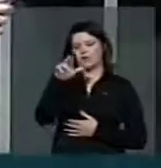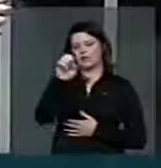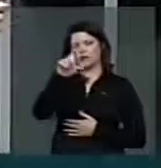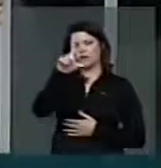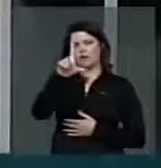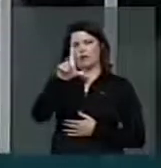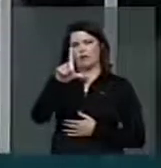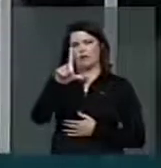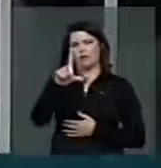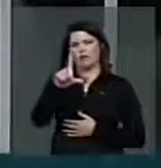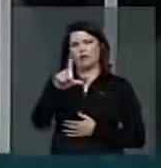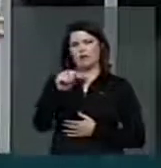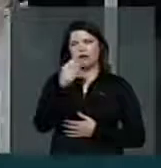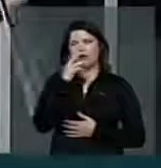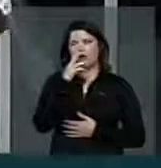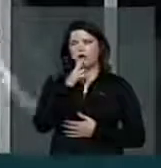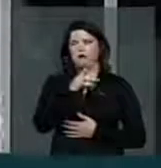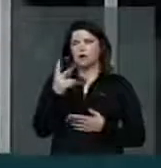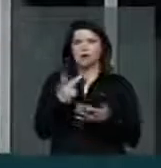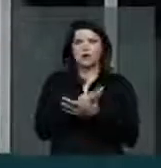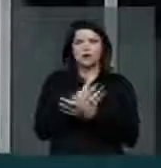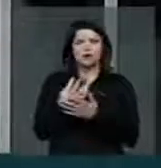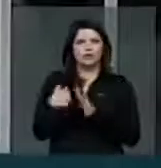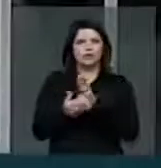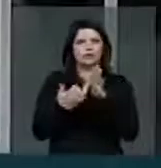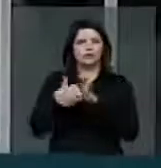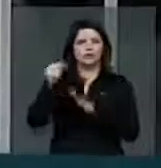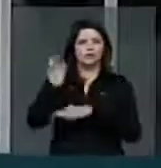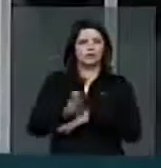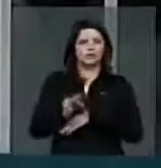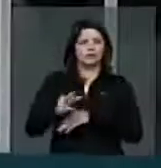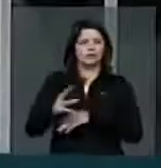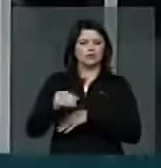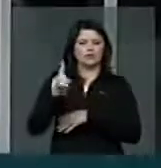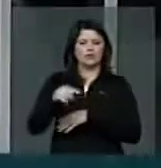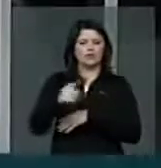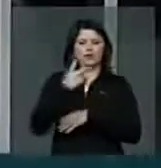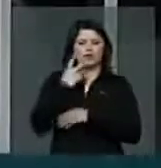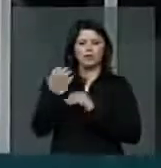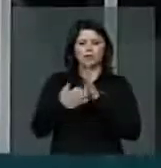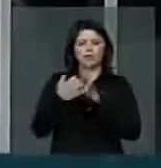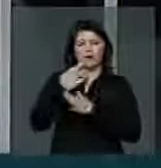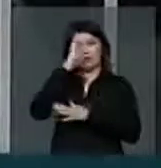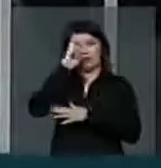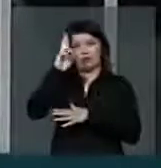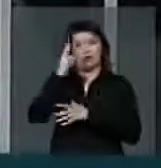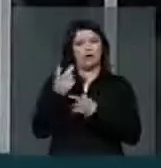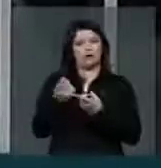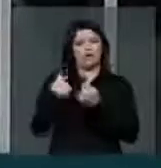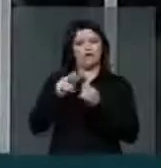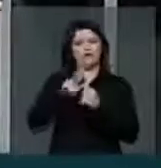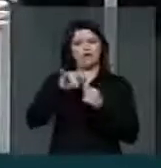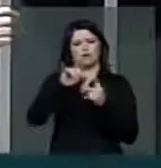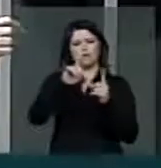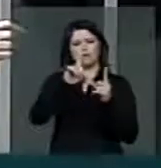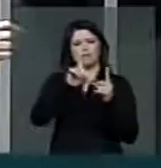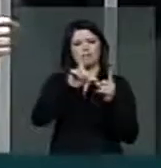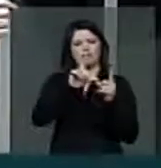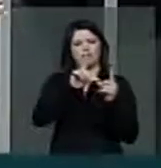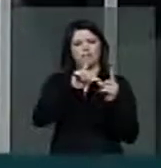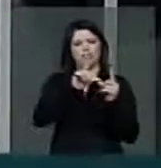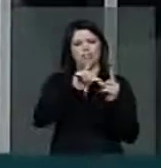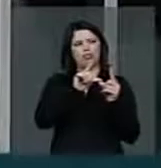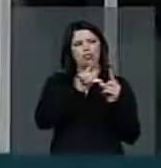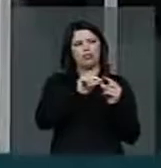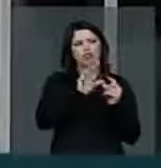ações. E nós estamos vendo uma grande empresa brasileira, de um grande empresário, a cada dia minguar. Elas